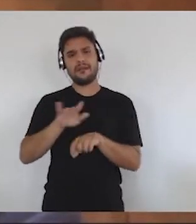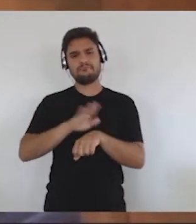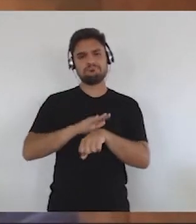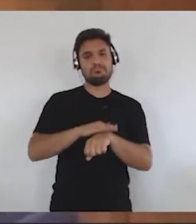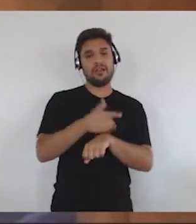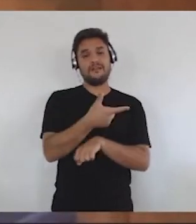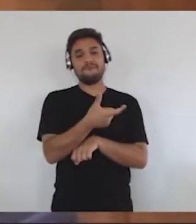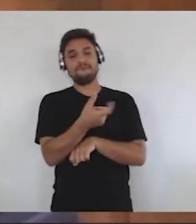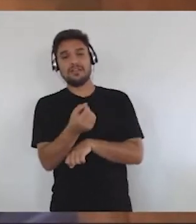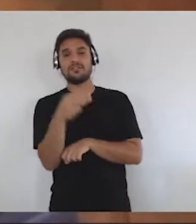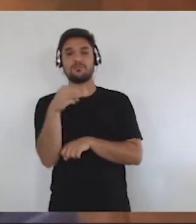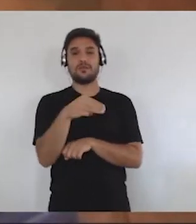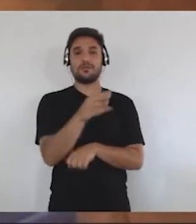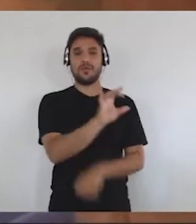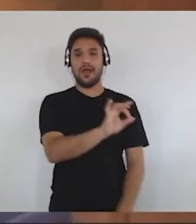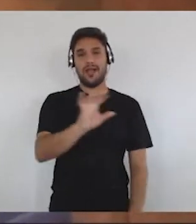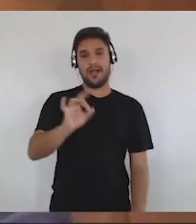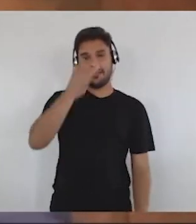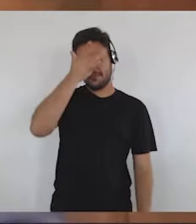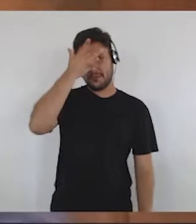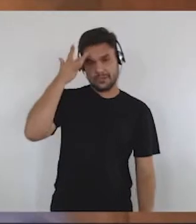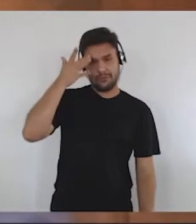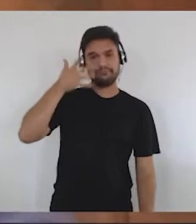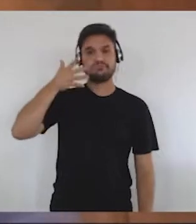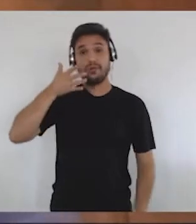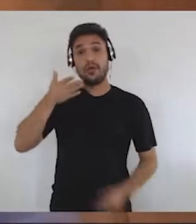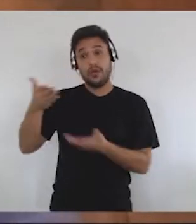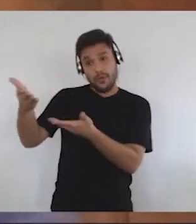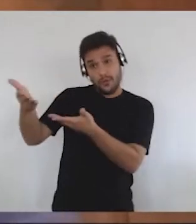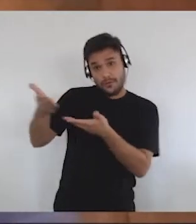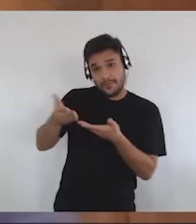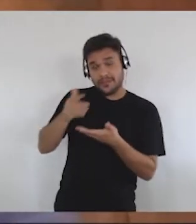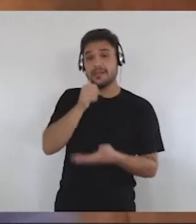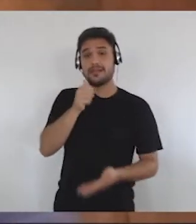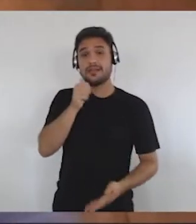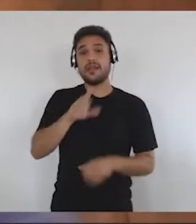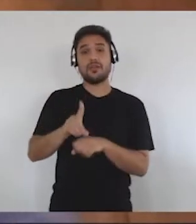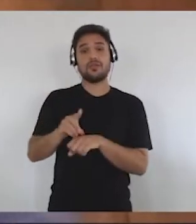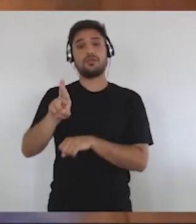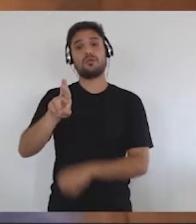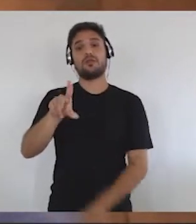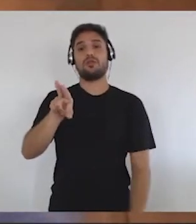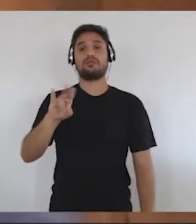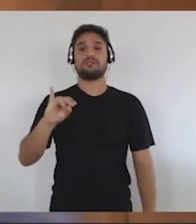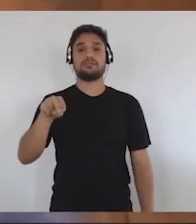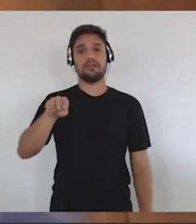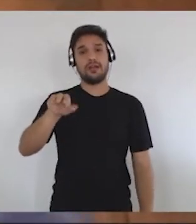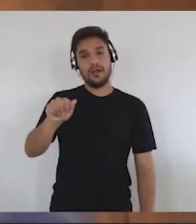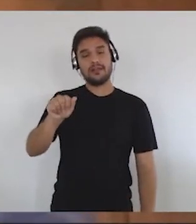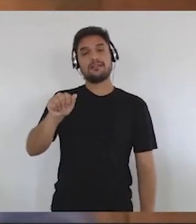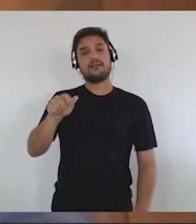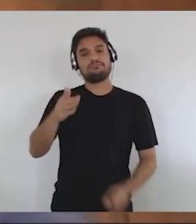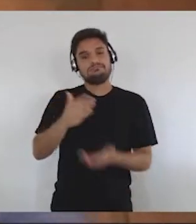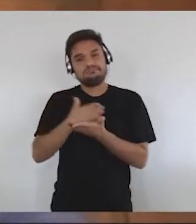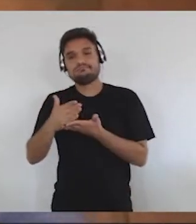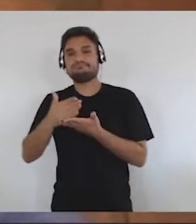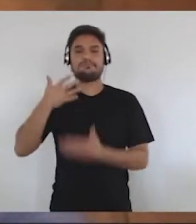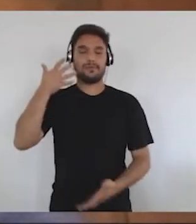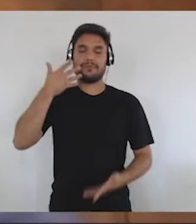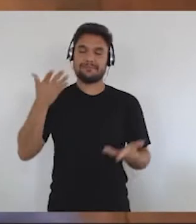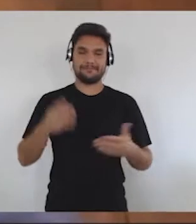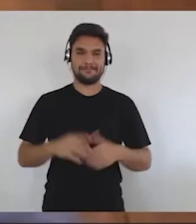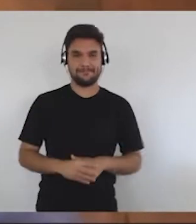aproximadamente 20 minutos para cada expositor e convido a doutora Luciana Matar Vilela Nemer para que comece a fazer a sua